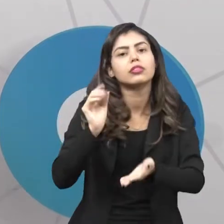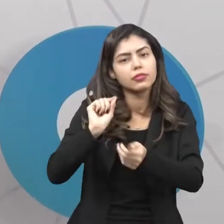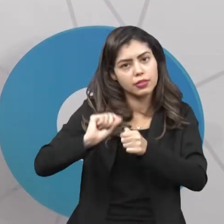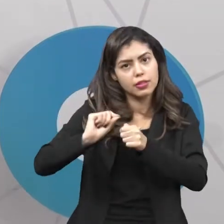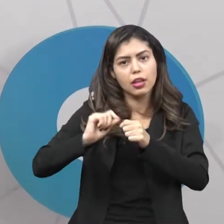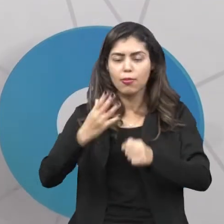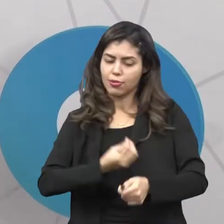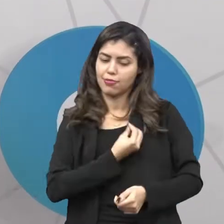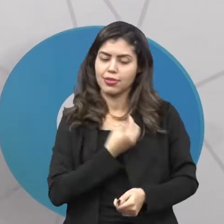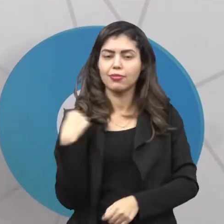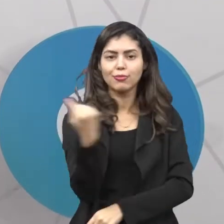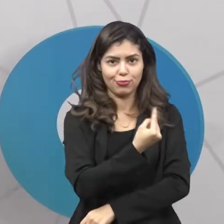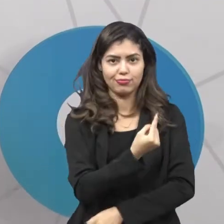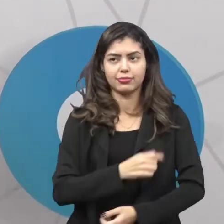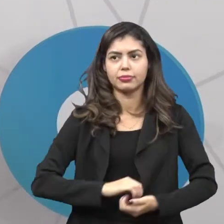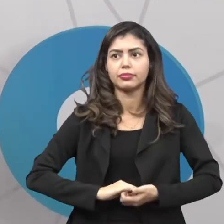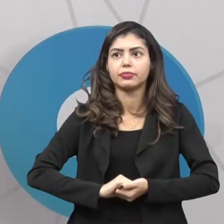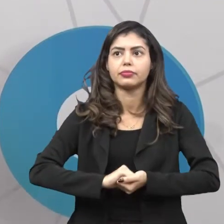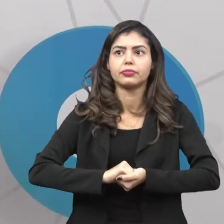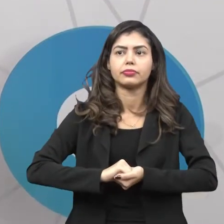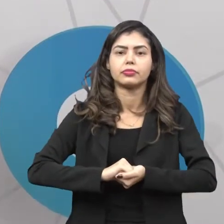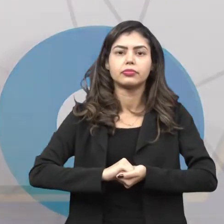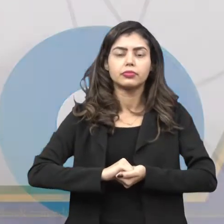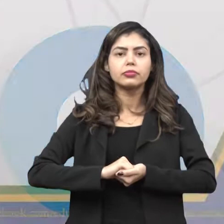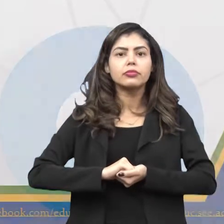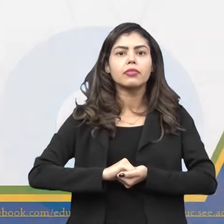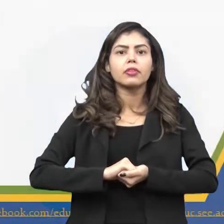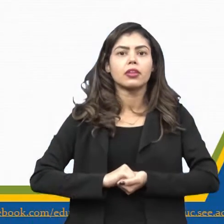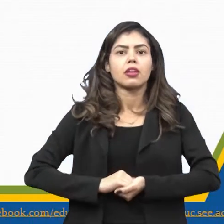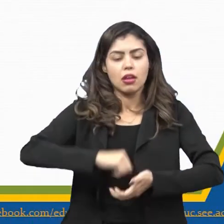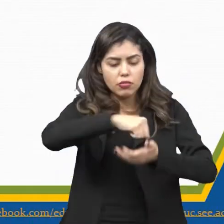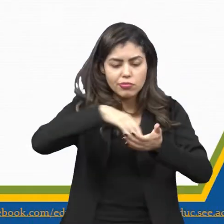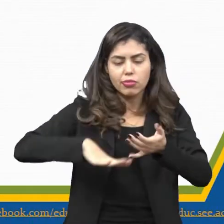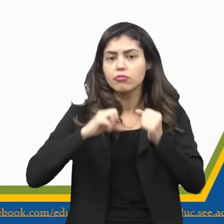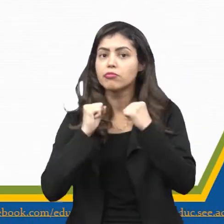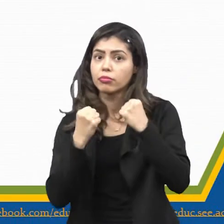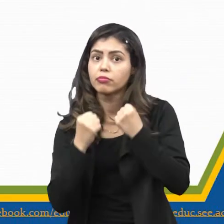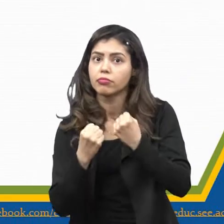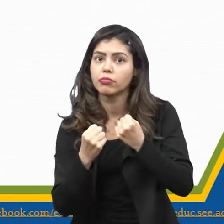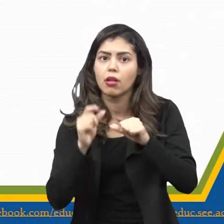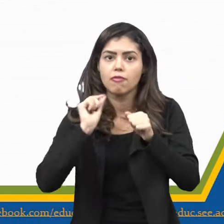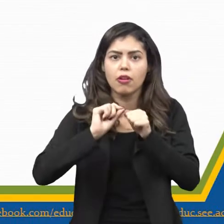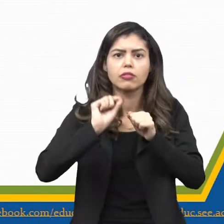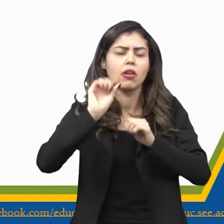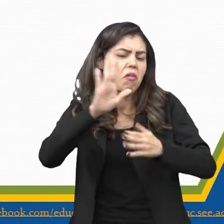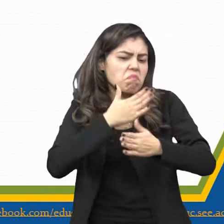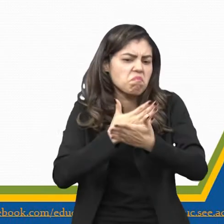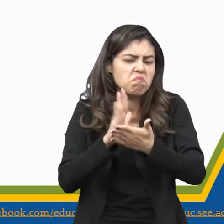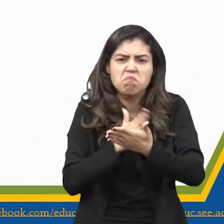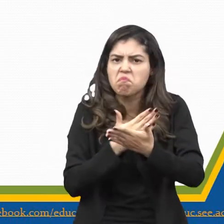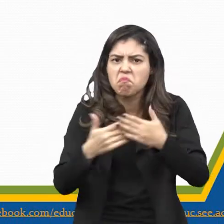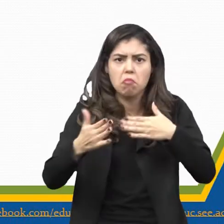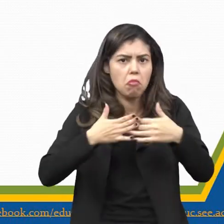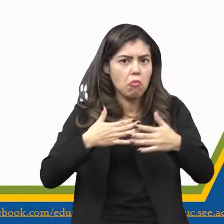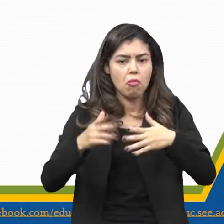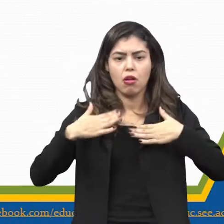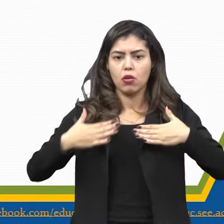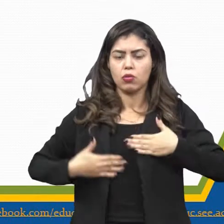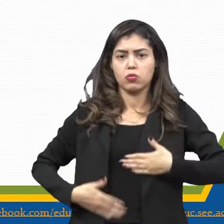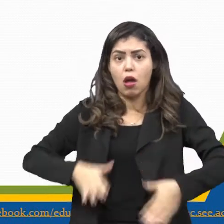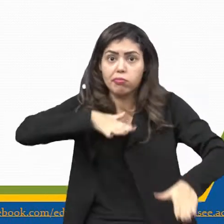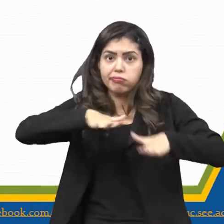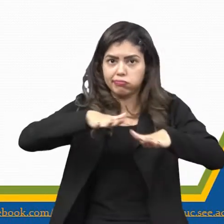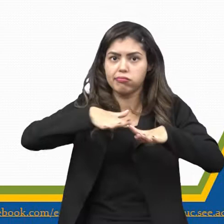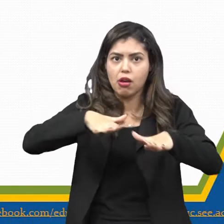vida da maioria de nós. A atividade física, ela consiste em qualquer tipo de movimento corporal